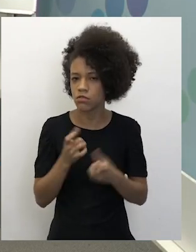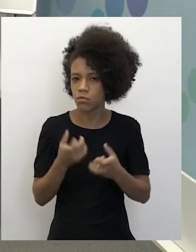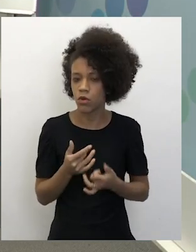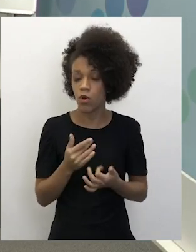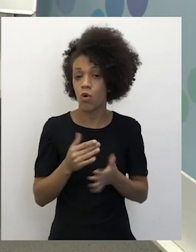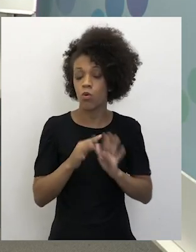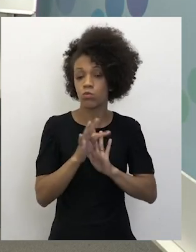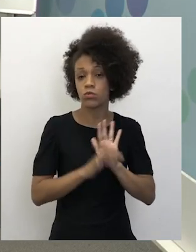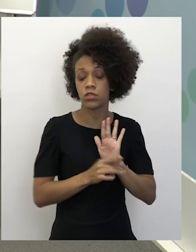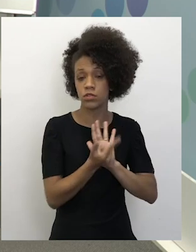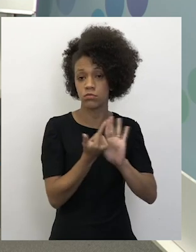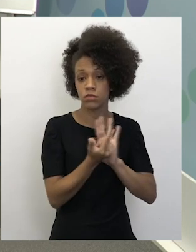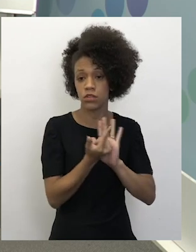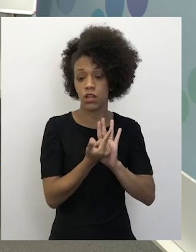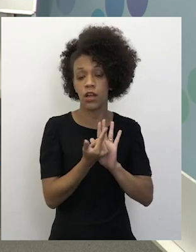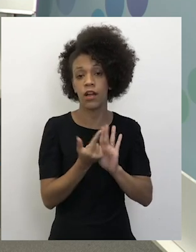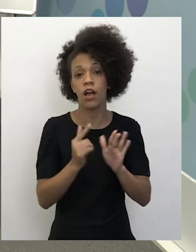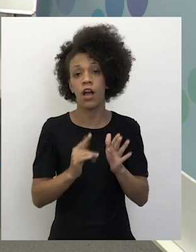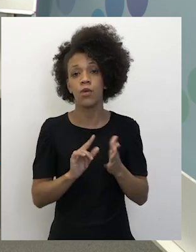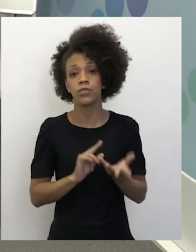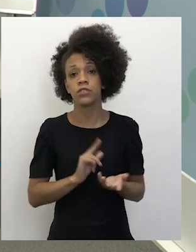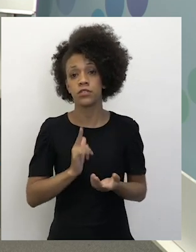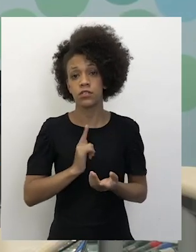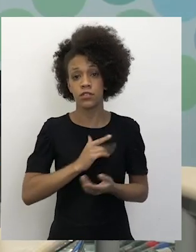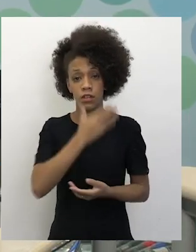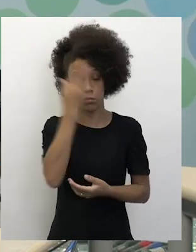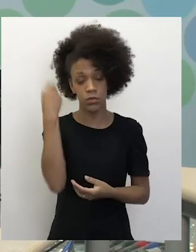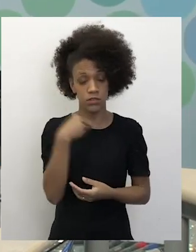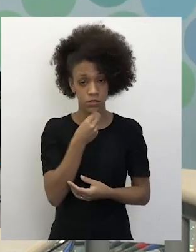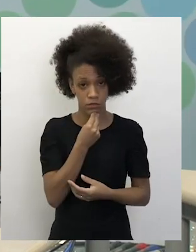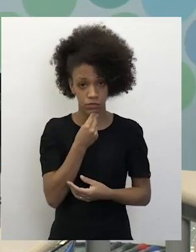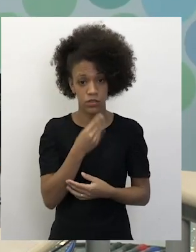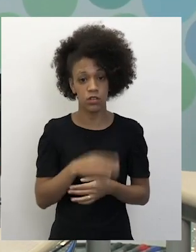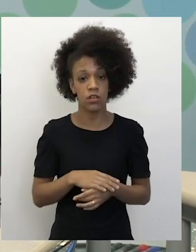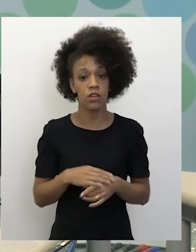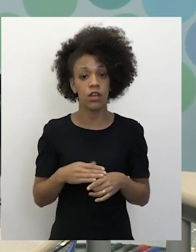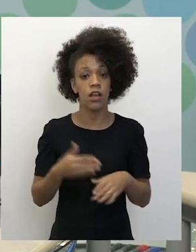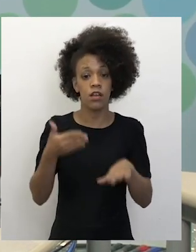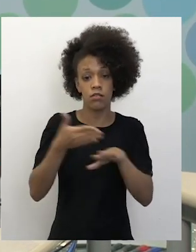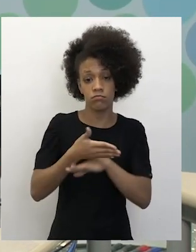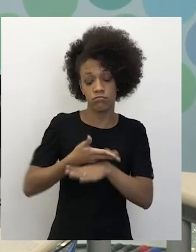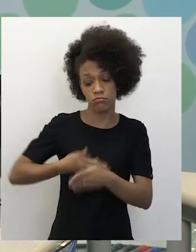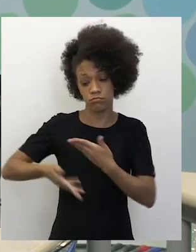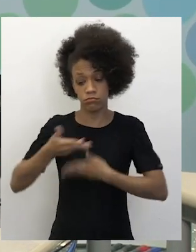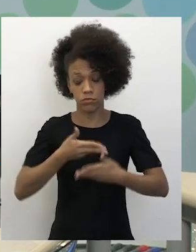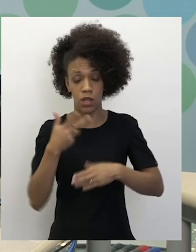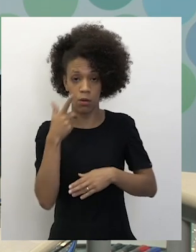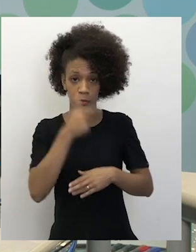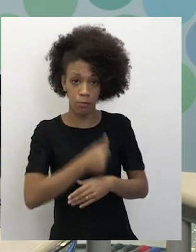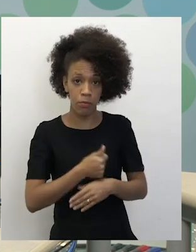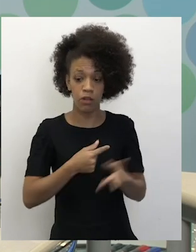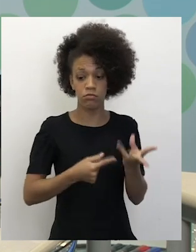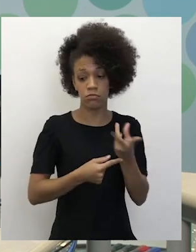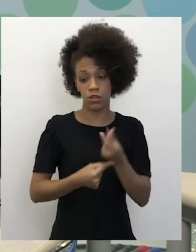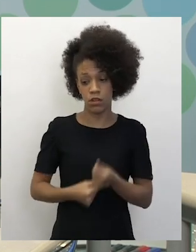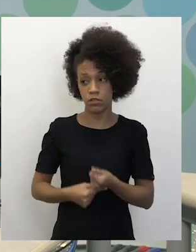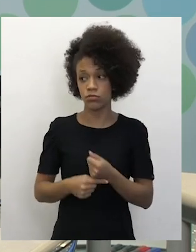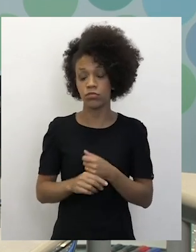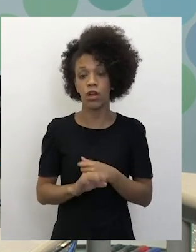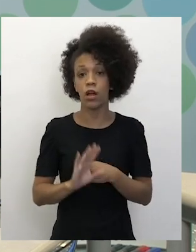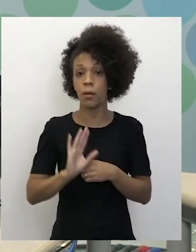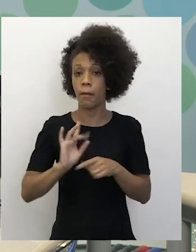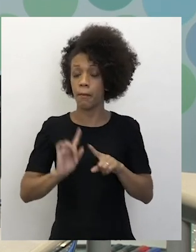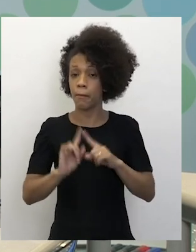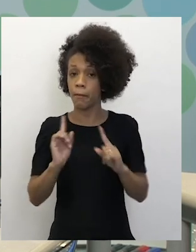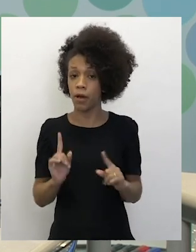os textos literários são aqueles que possuem uma função estética e destinam-se a entretenimento ao Bela Arte a ficção já os não